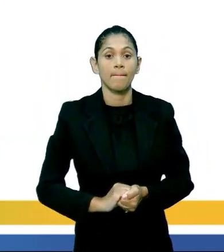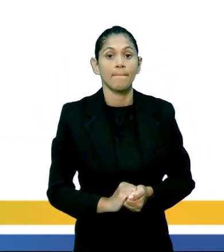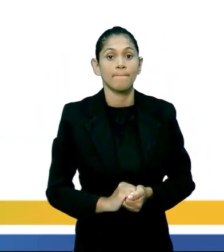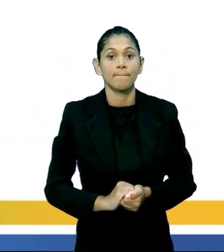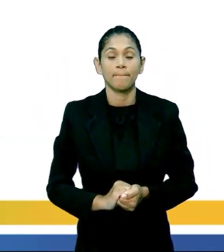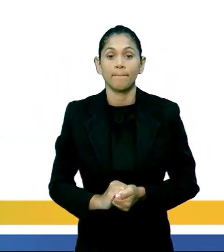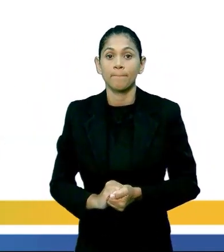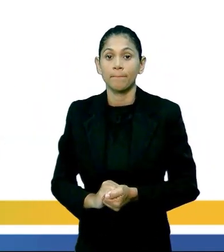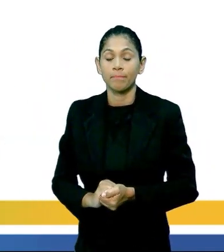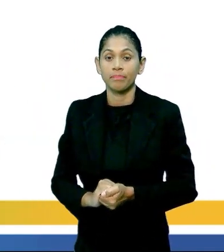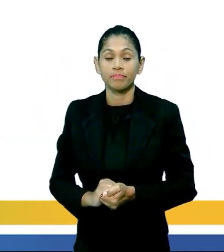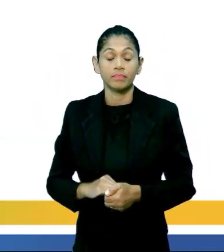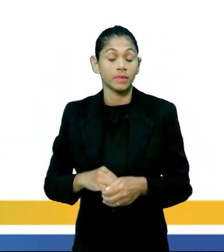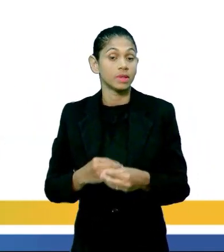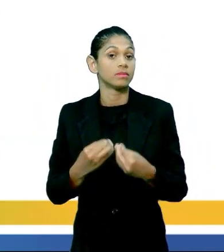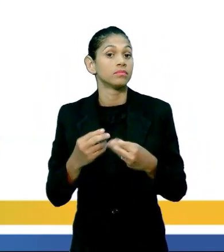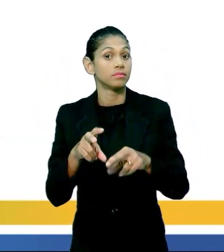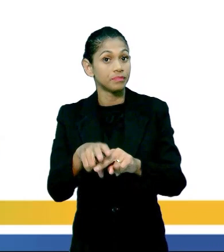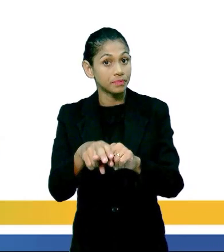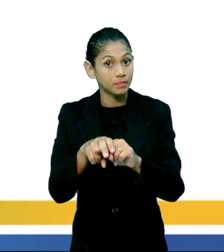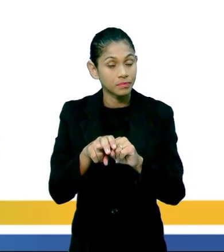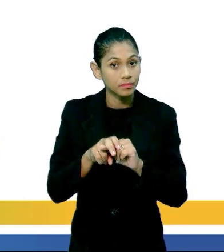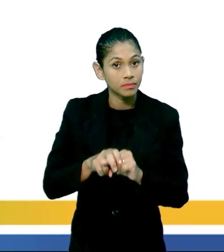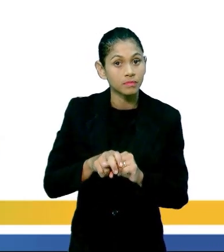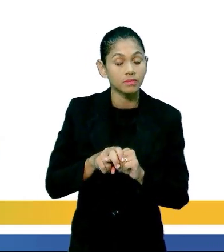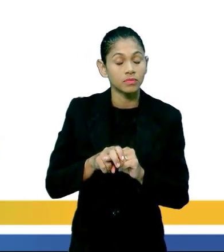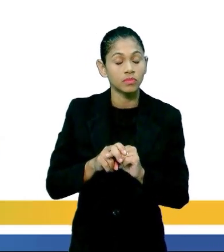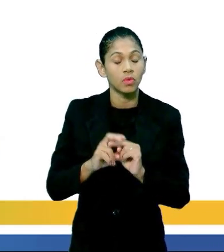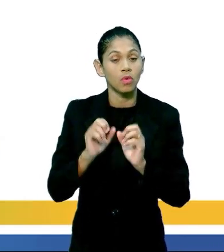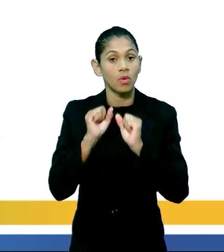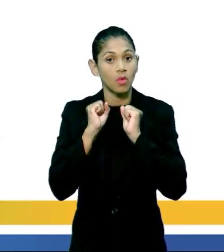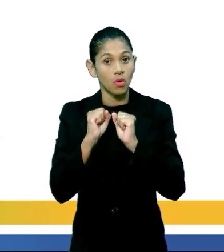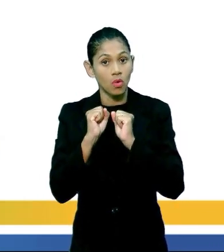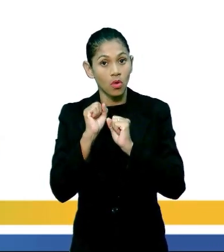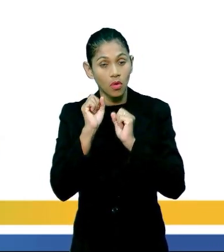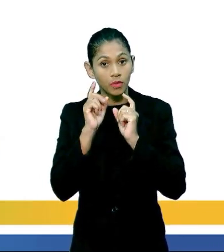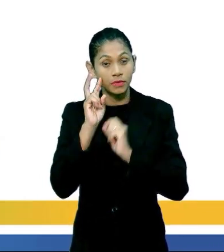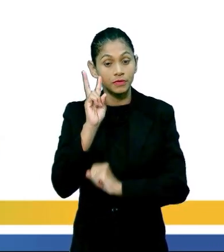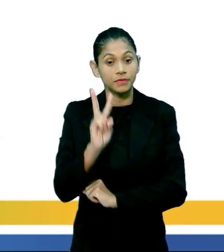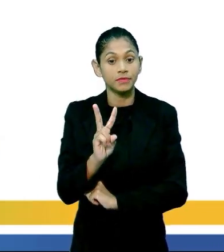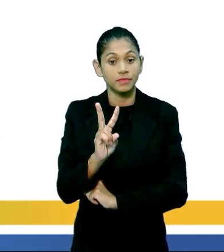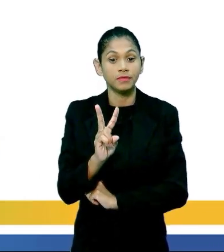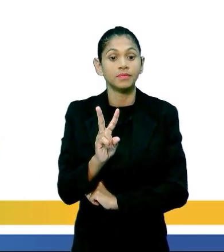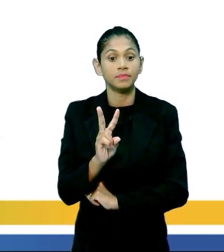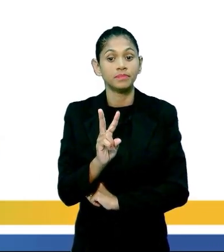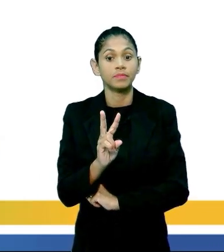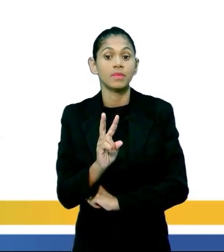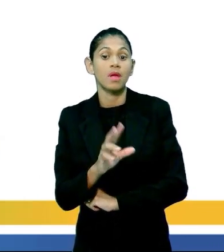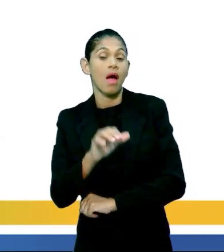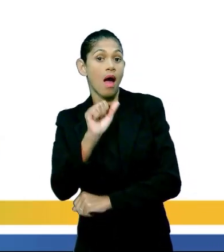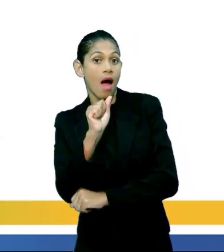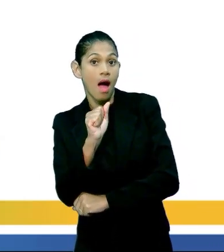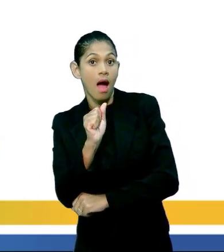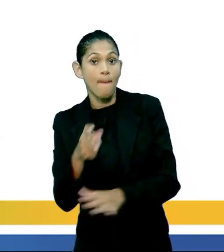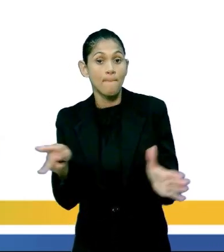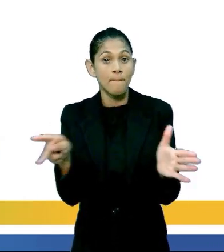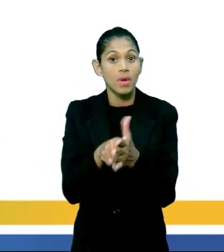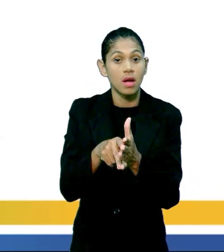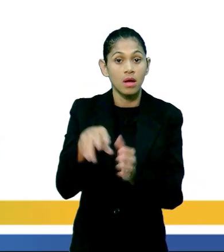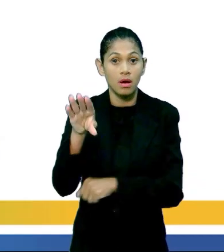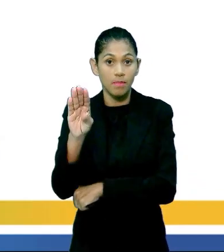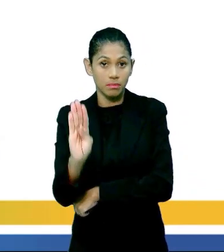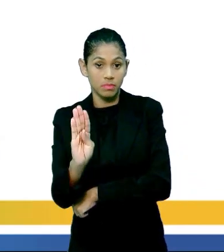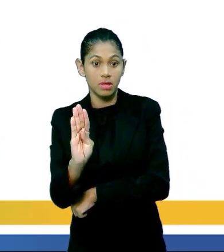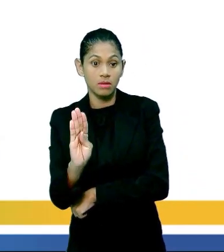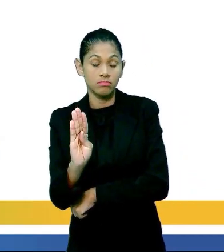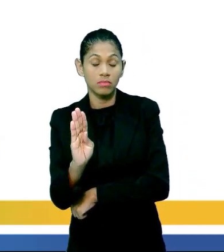ok? E assim, como você pode ver abaixo, é como nós temos que ler. A está para B, assim como C está